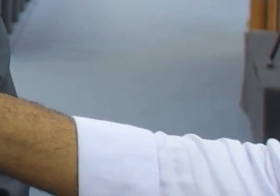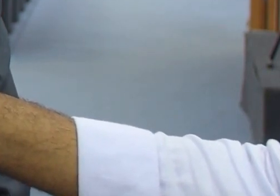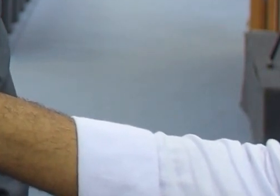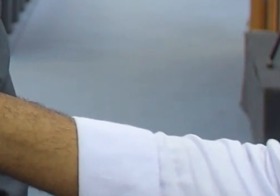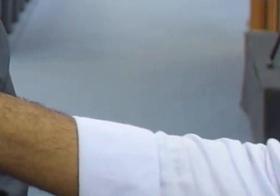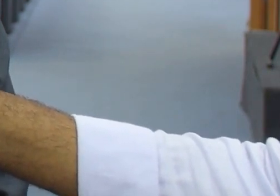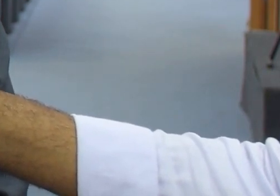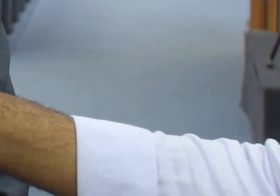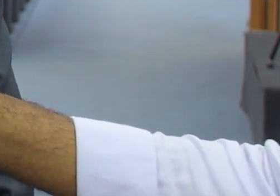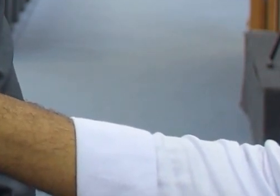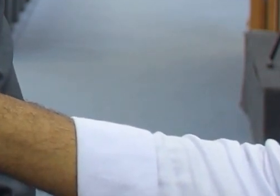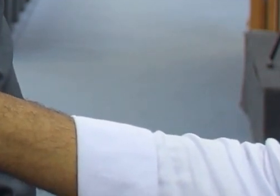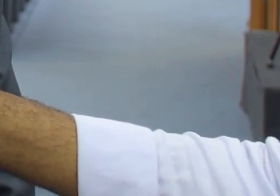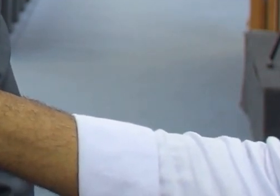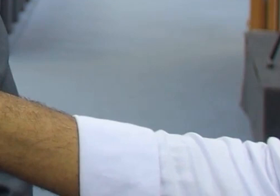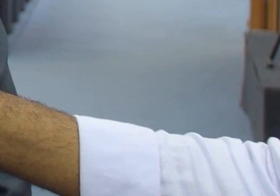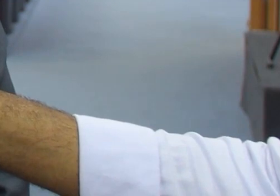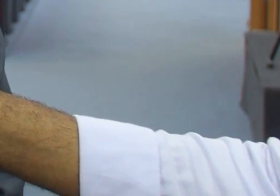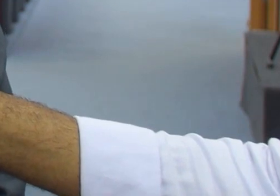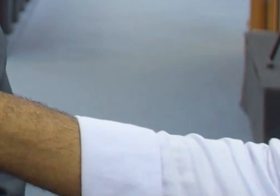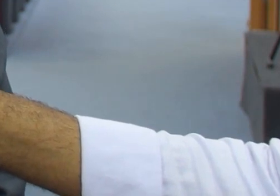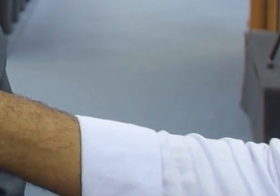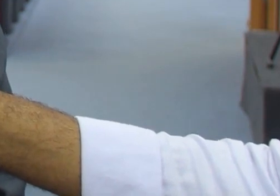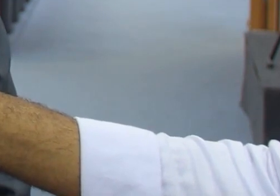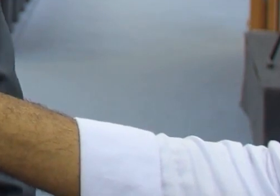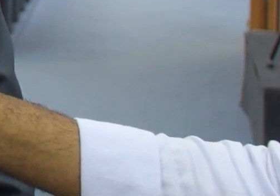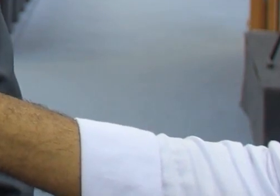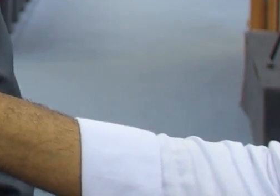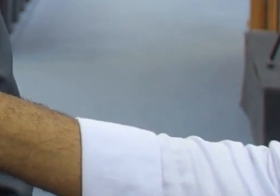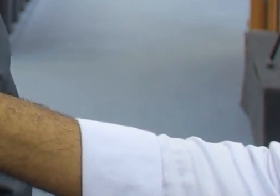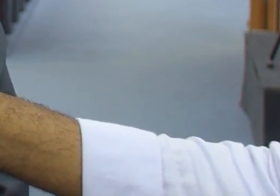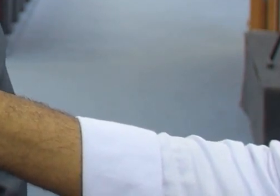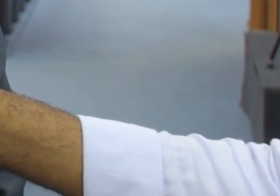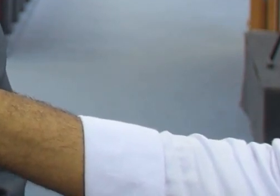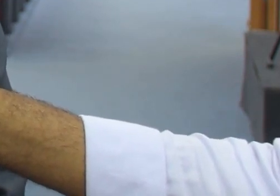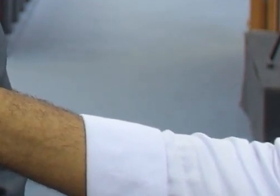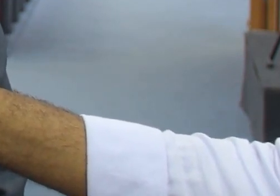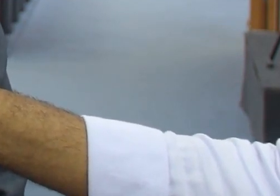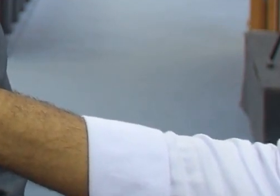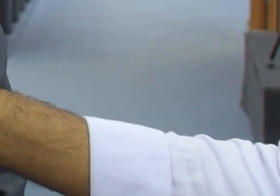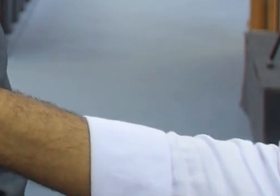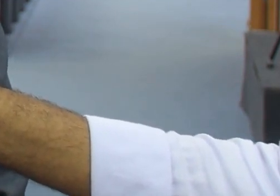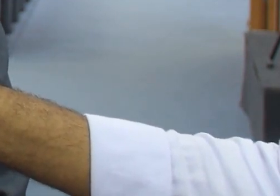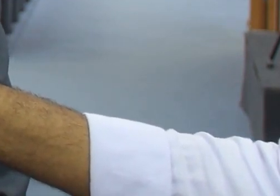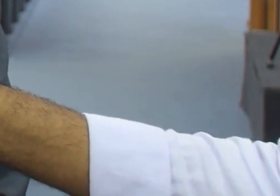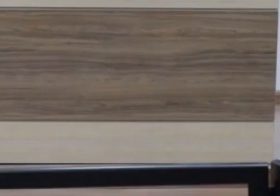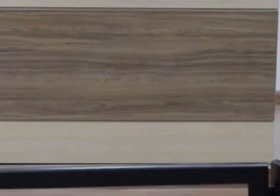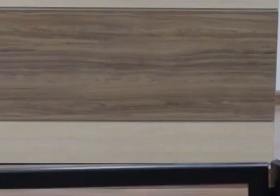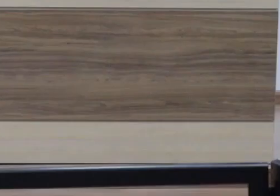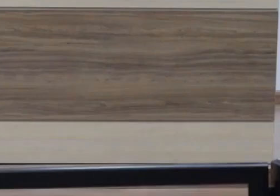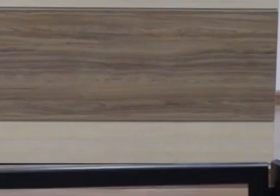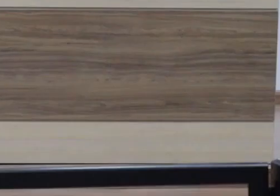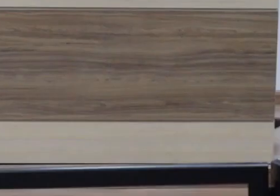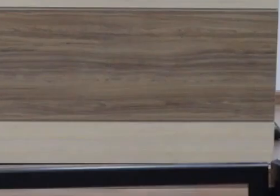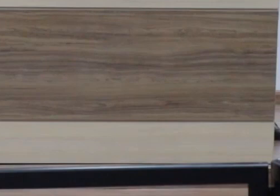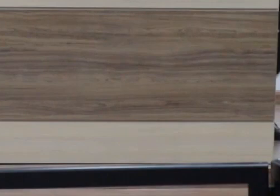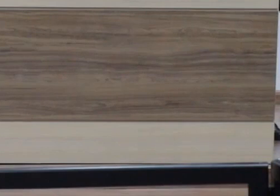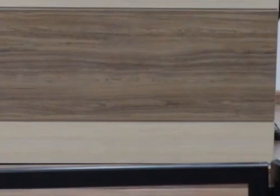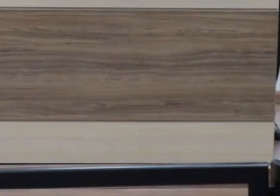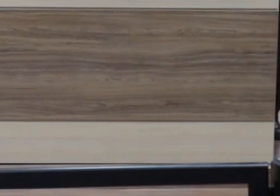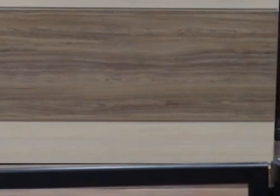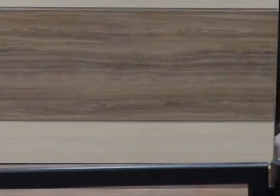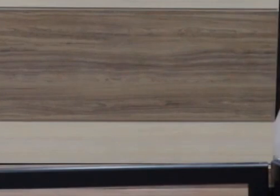para evoluir tudo isso são conquistas para causa dos animais que faram muito bem também a população de Macaé e por fim os